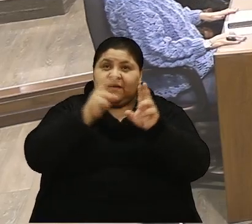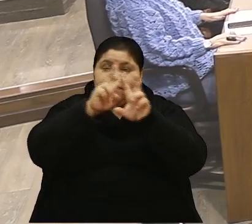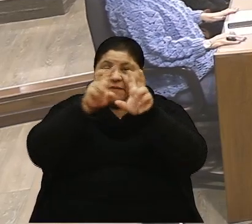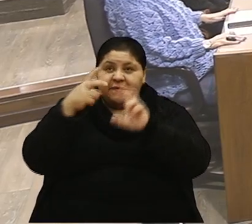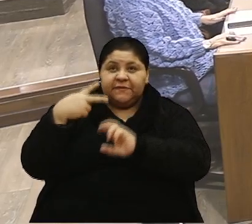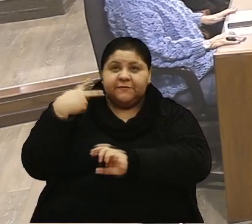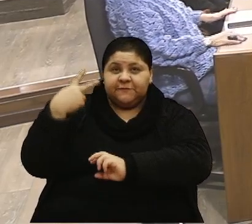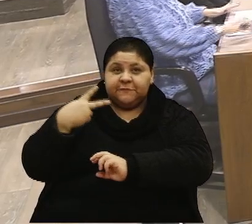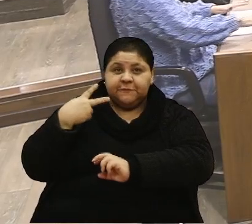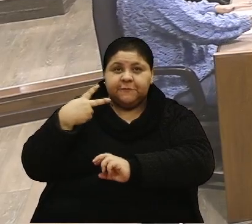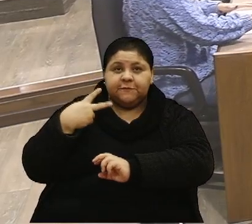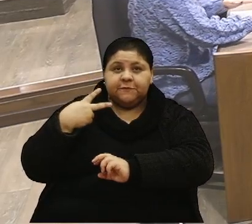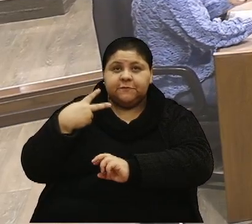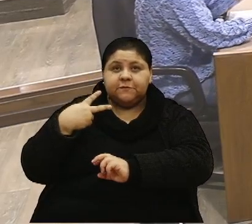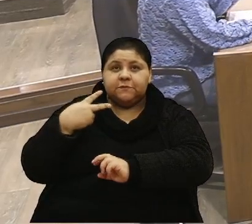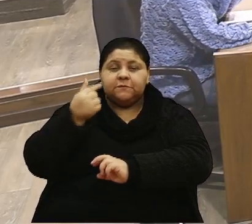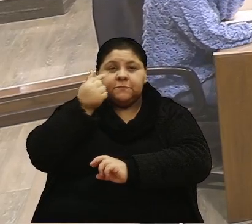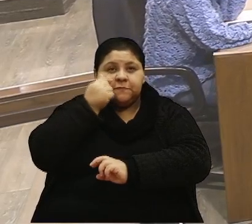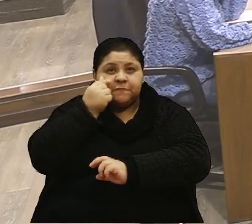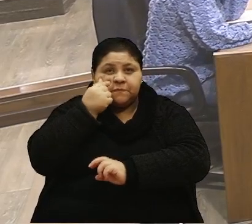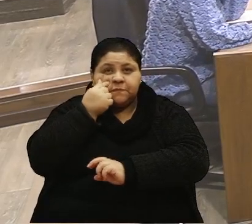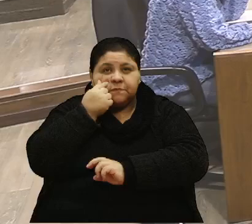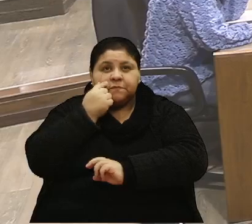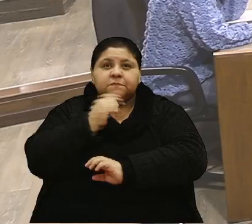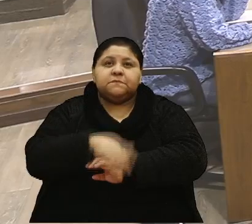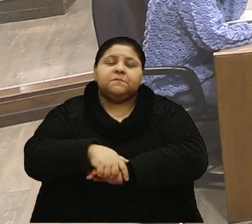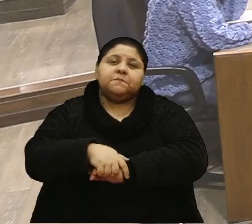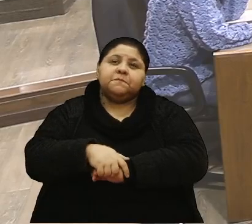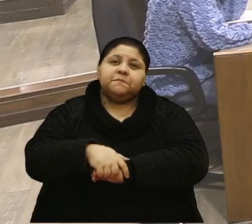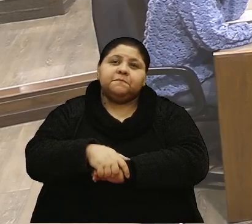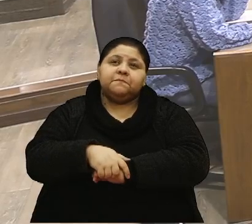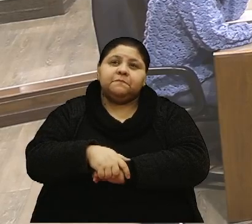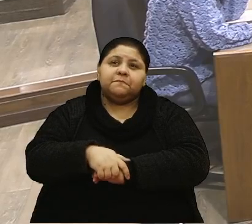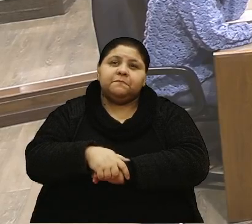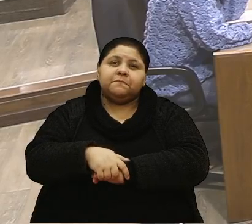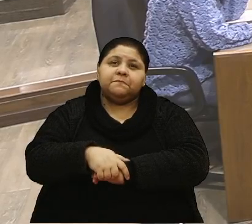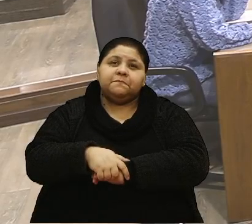Vereador Eloy Frisso. Por isso, seu criado.